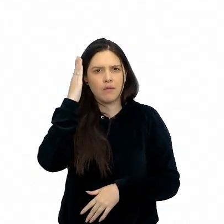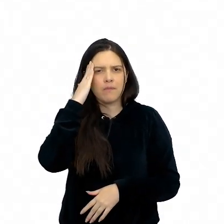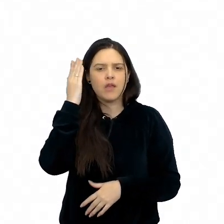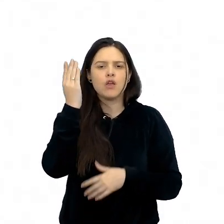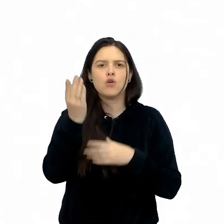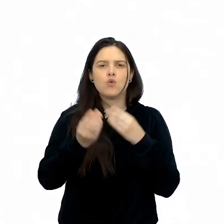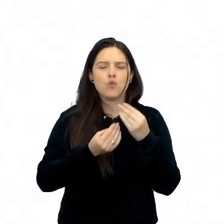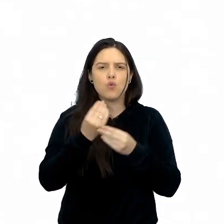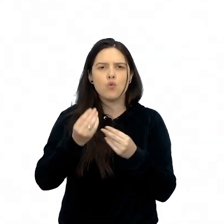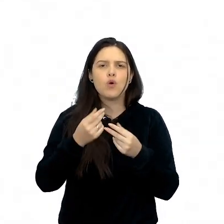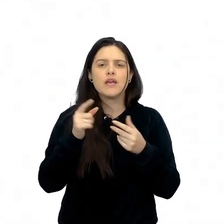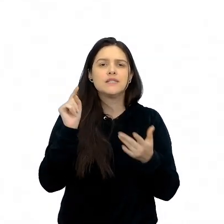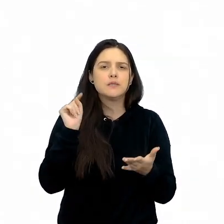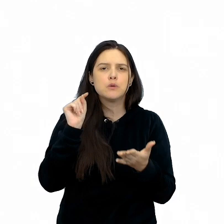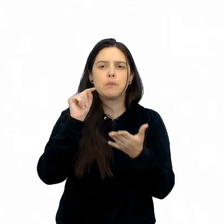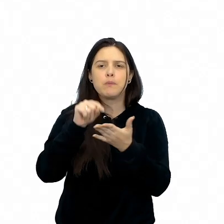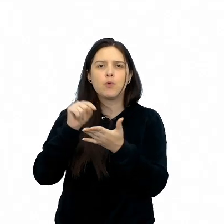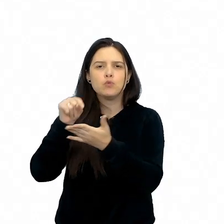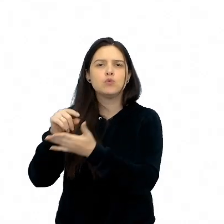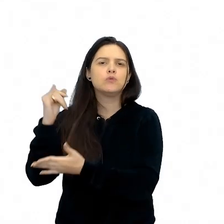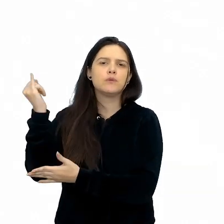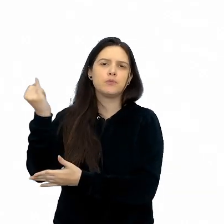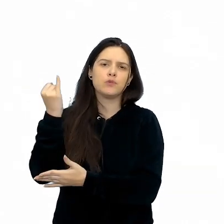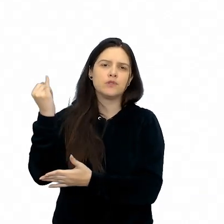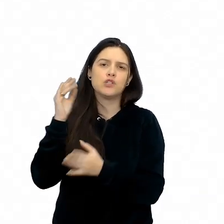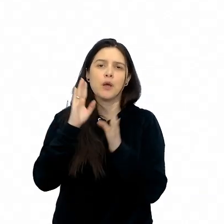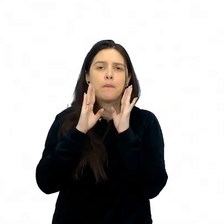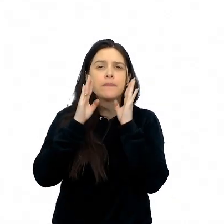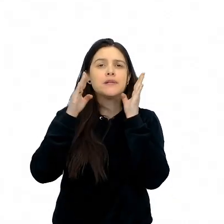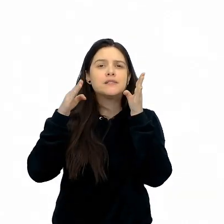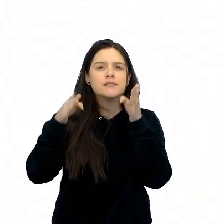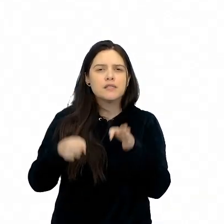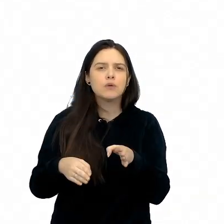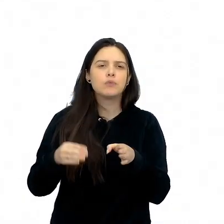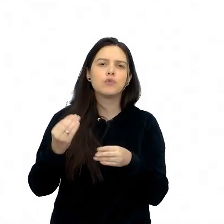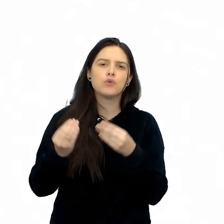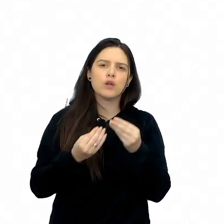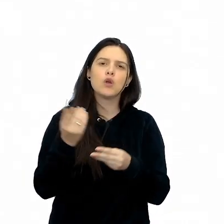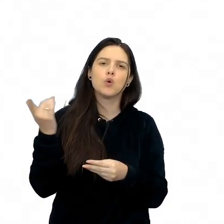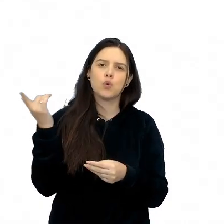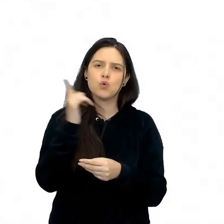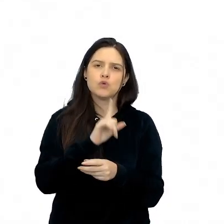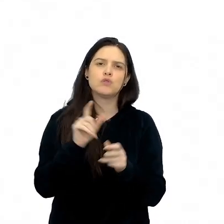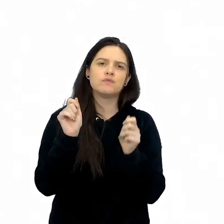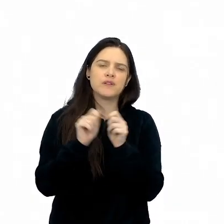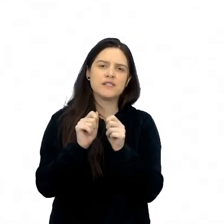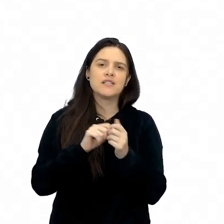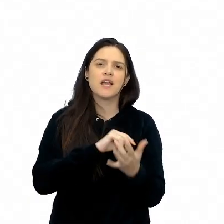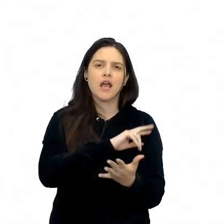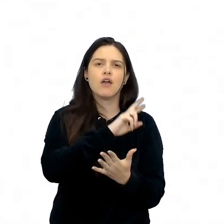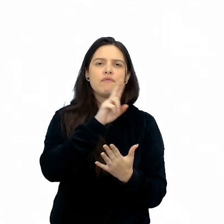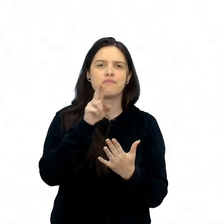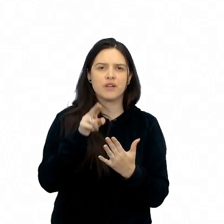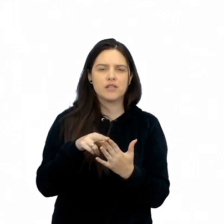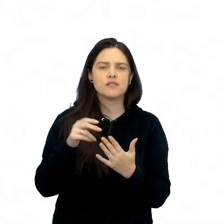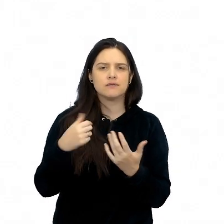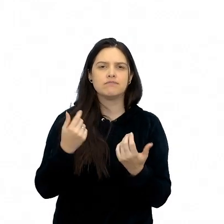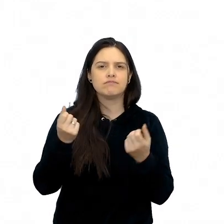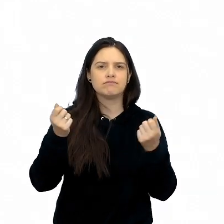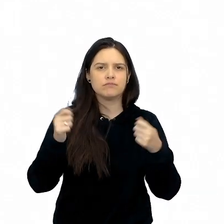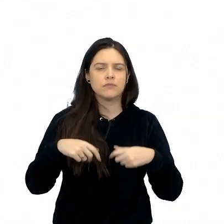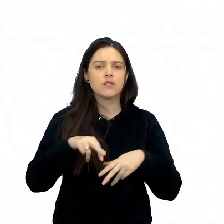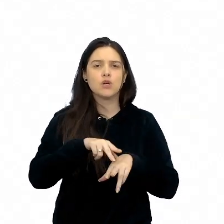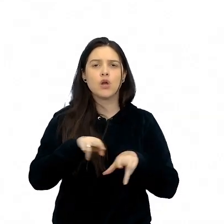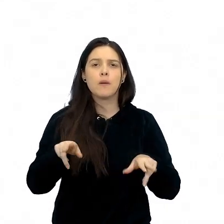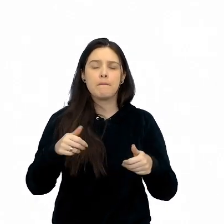estar errando nesse ponto já é um princípio para quê? Para mim, professor, conseguir fazer uma interferência ou uma intervenção e